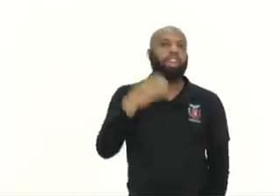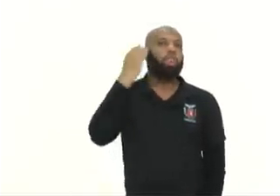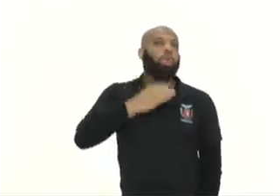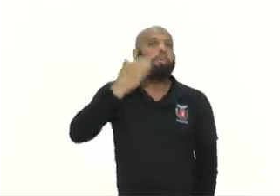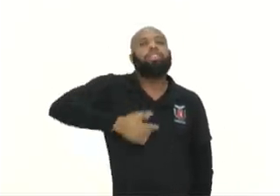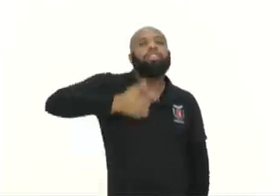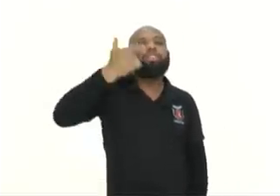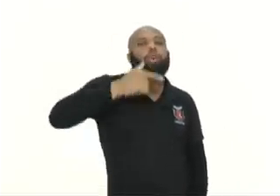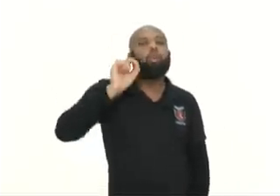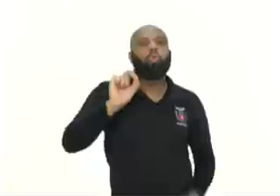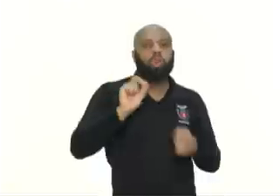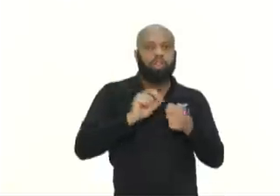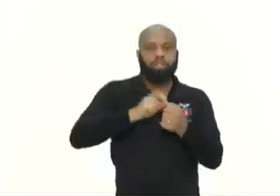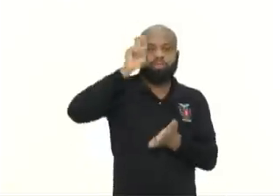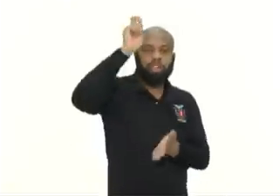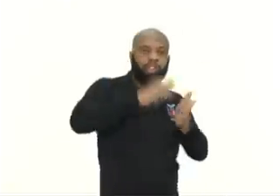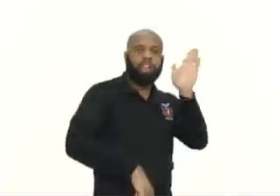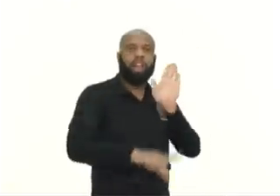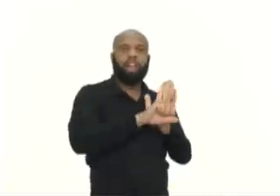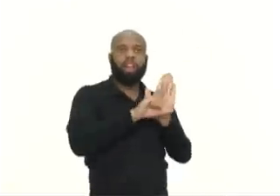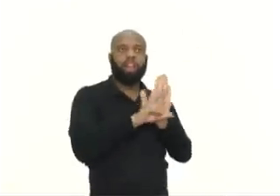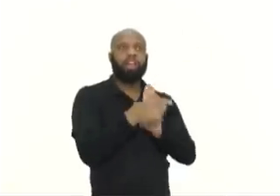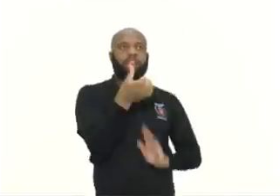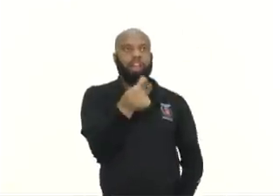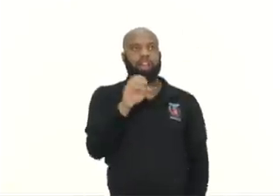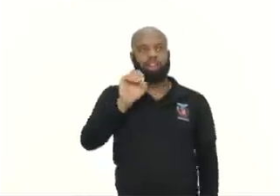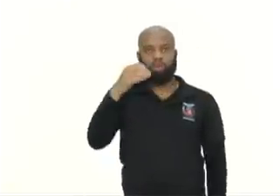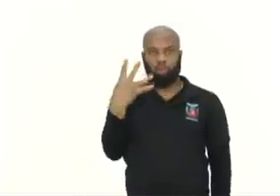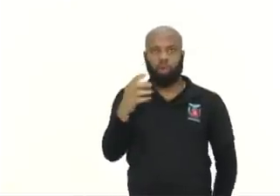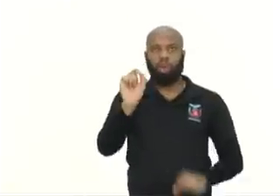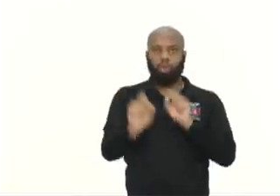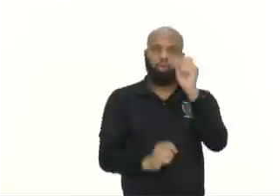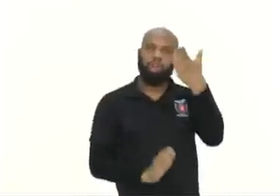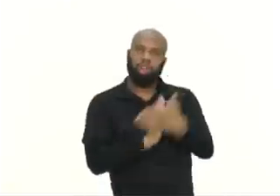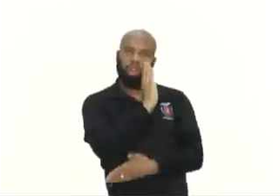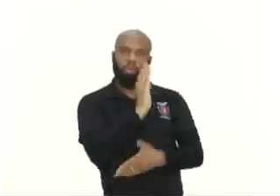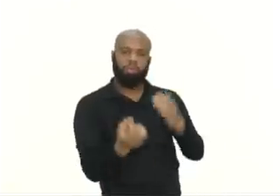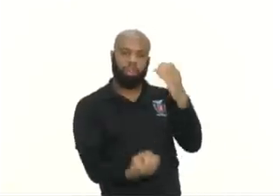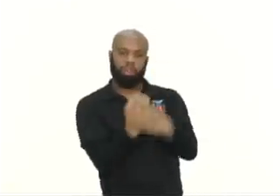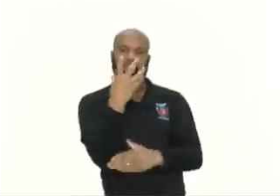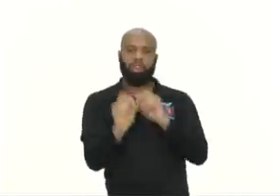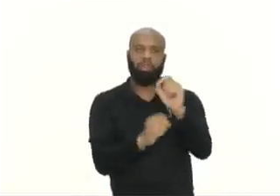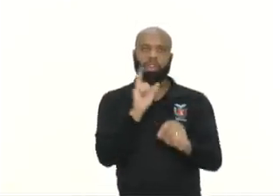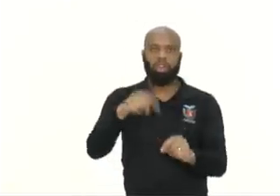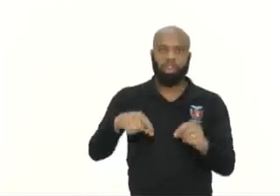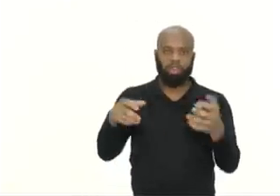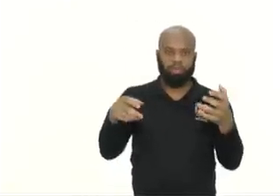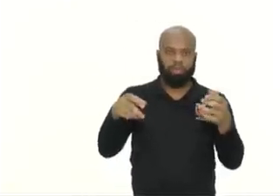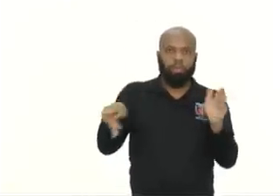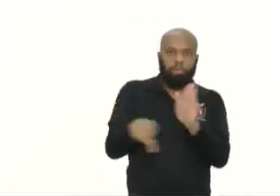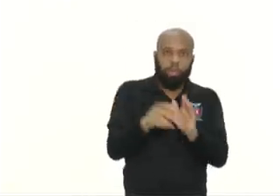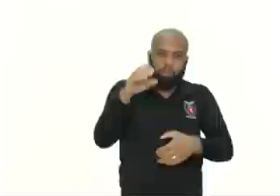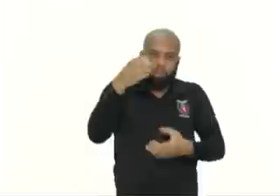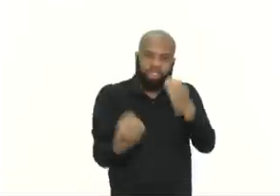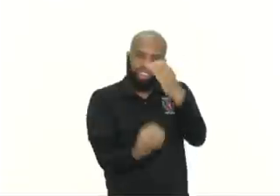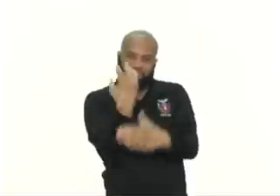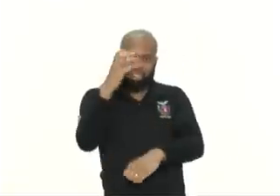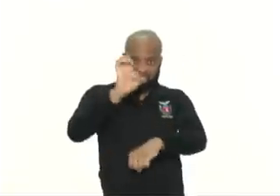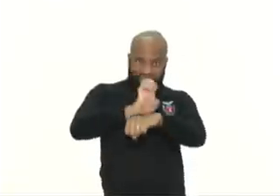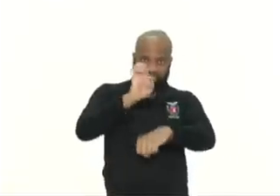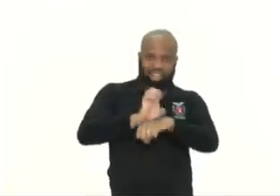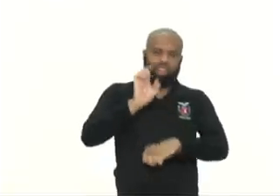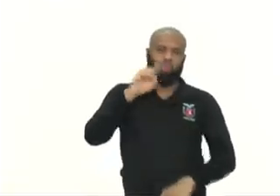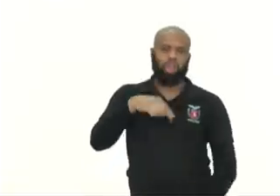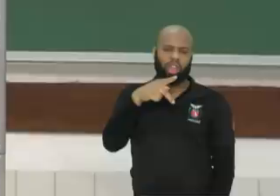Pedro II, assina uma lei, a Lei 704, que cria então a província do estado do Paraná.